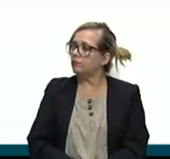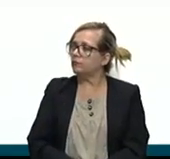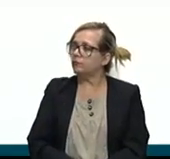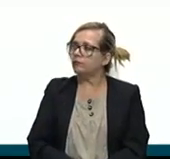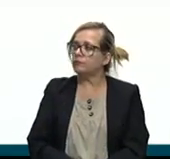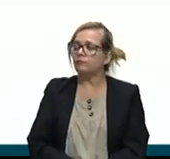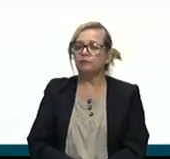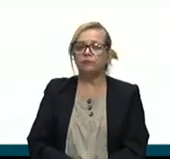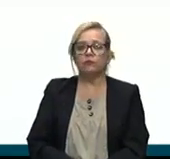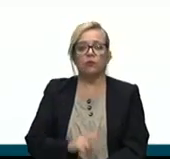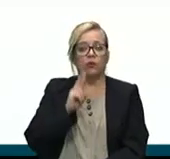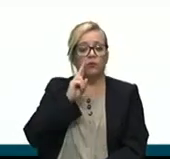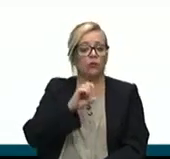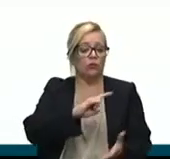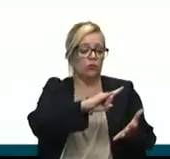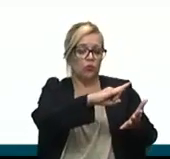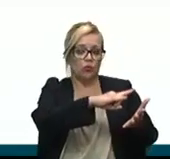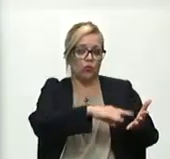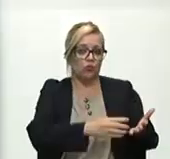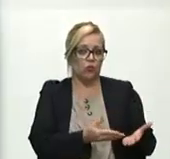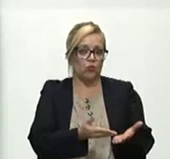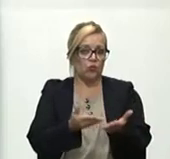Acompanhe comigo na câmera de documentos.